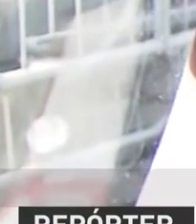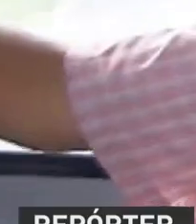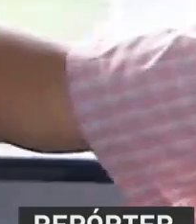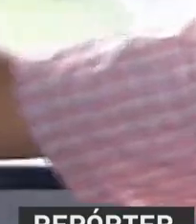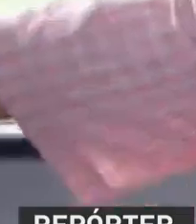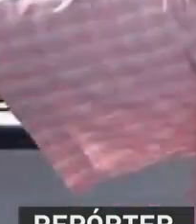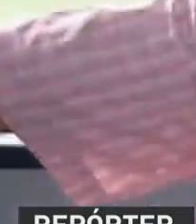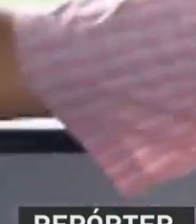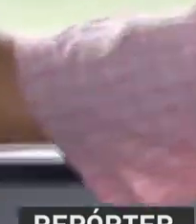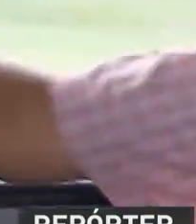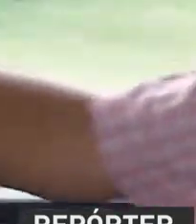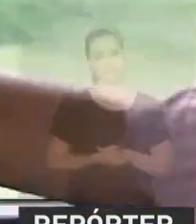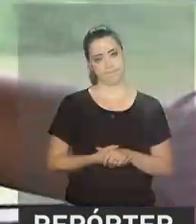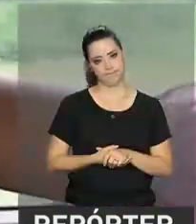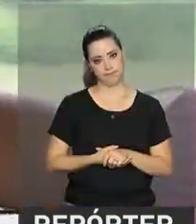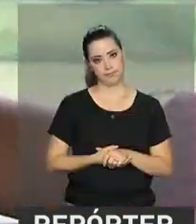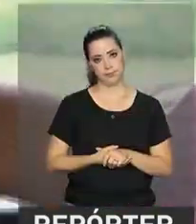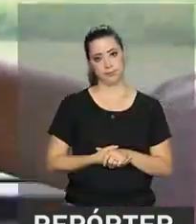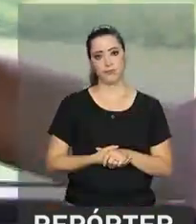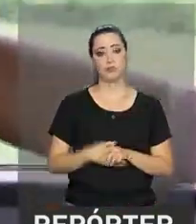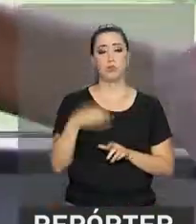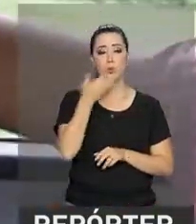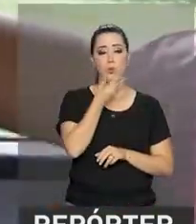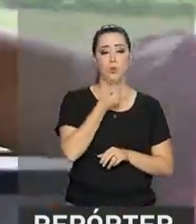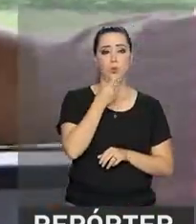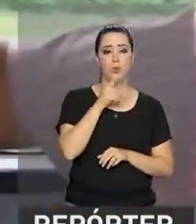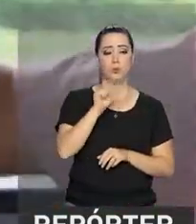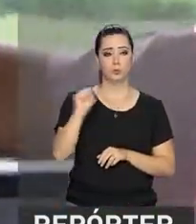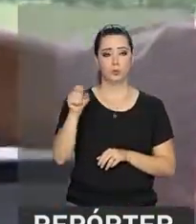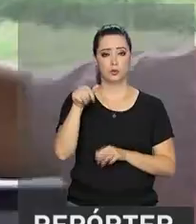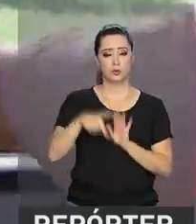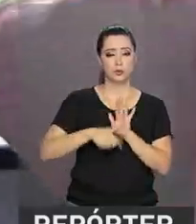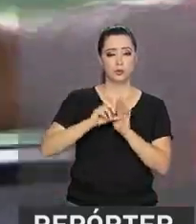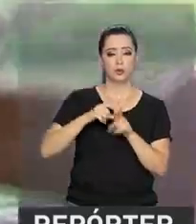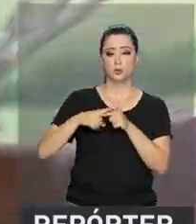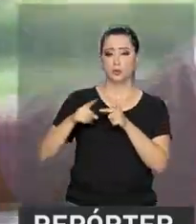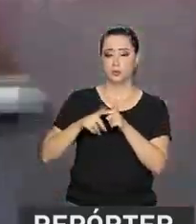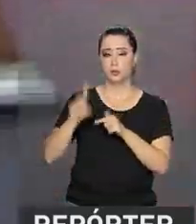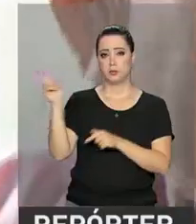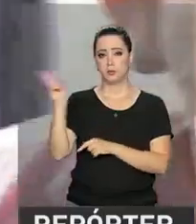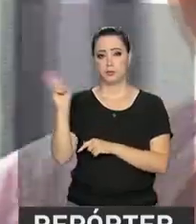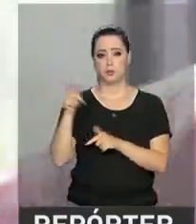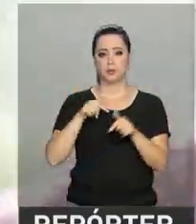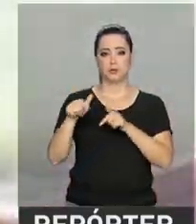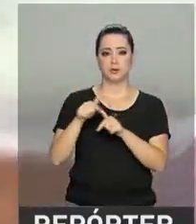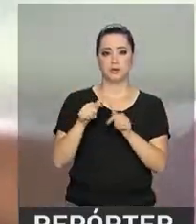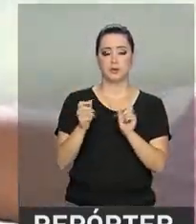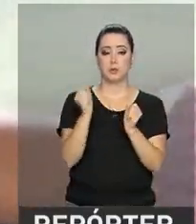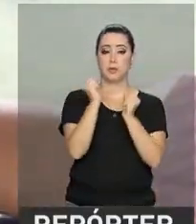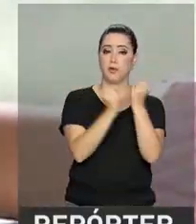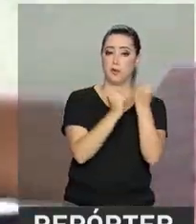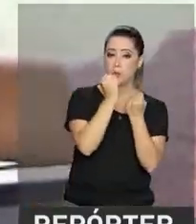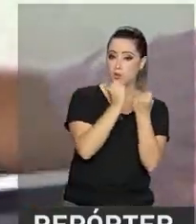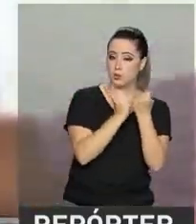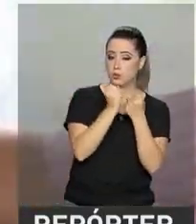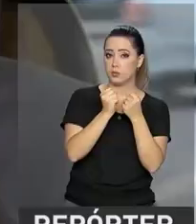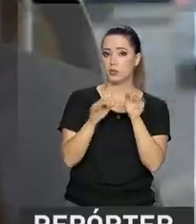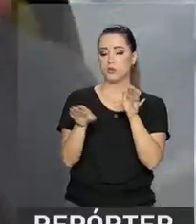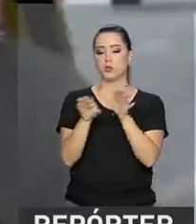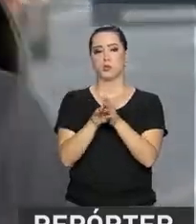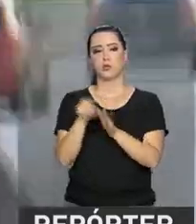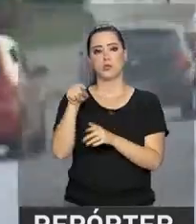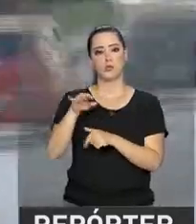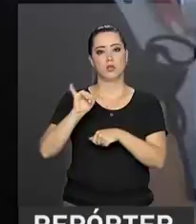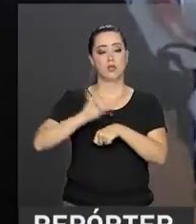bem. Domingos é o sogro de Ironá e antes da crise na Venezuela, trabalhava em uma indústria. Ao chegar